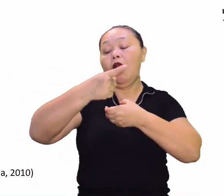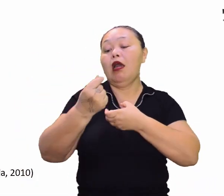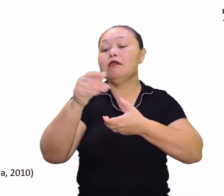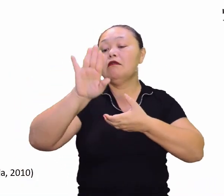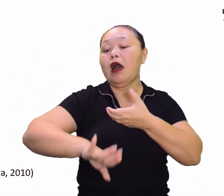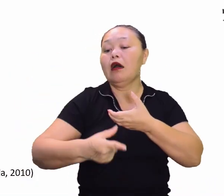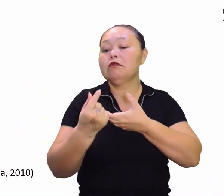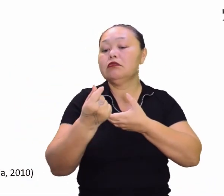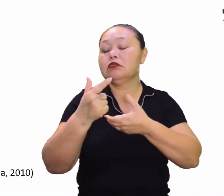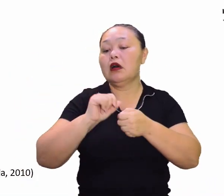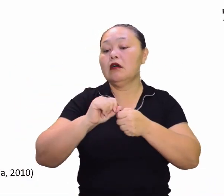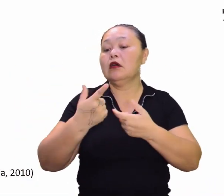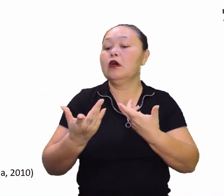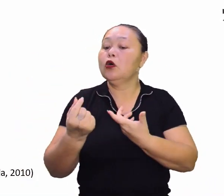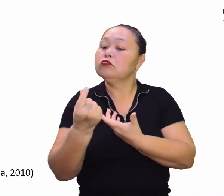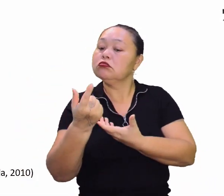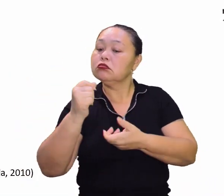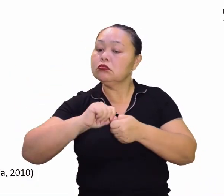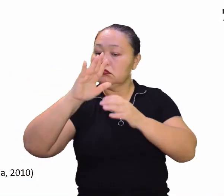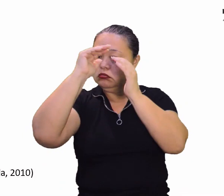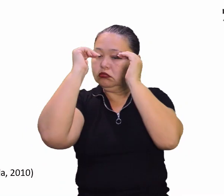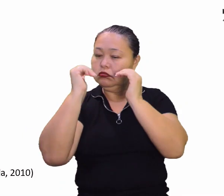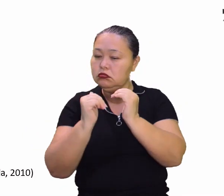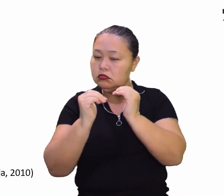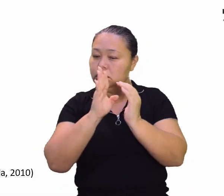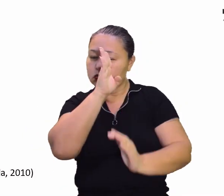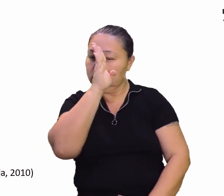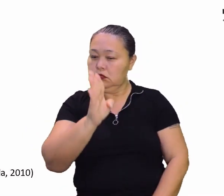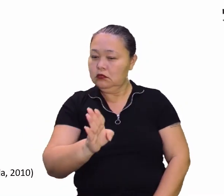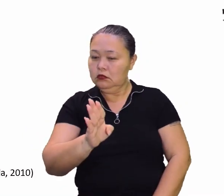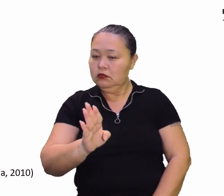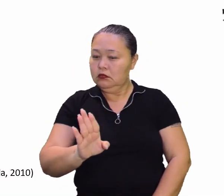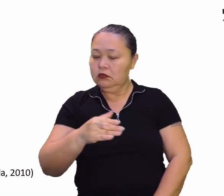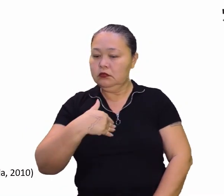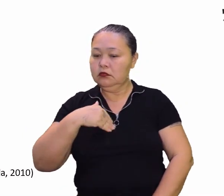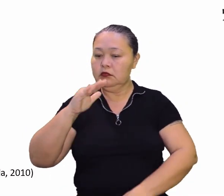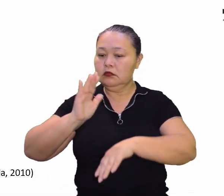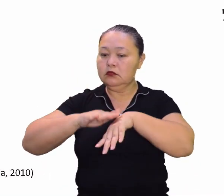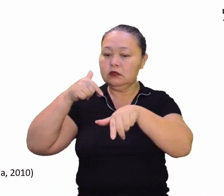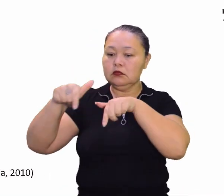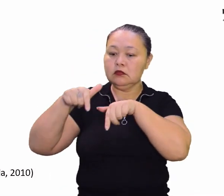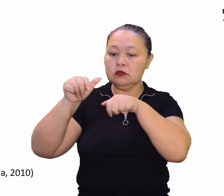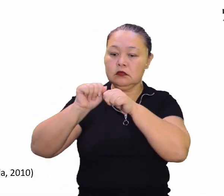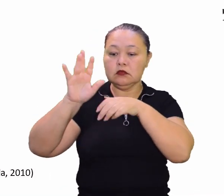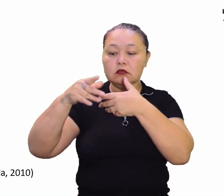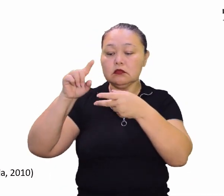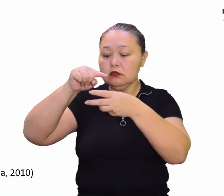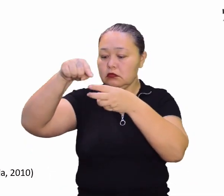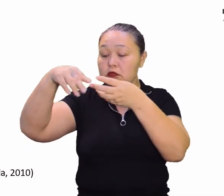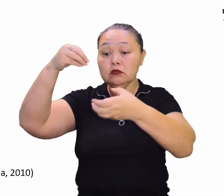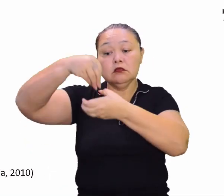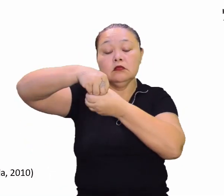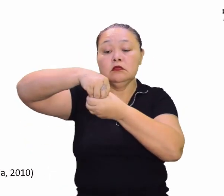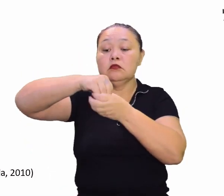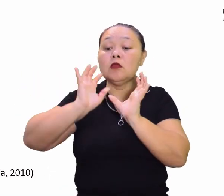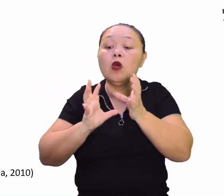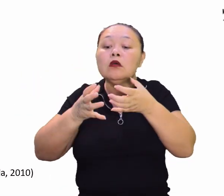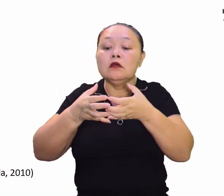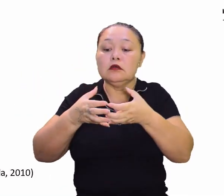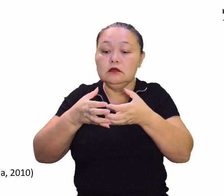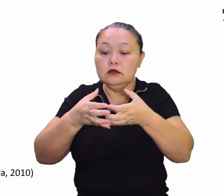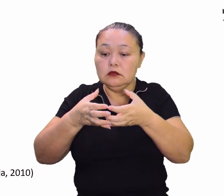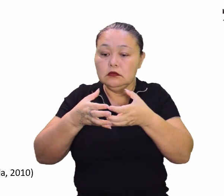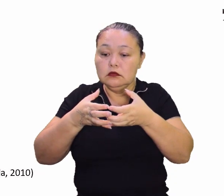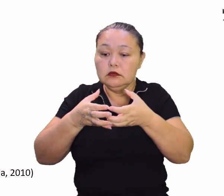eles adotaram valores da obediência, a disciplina e o trabalho. Ou seja, tudo isso, um conjunto